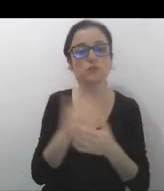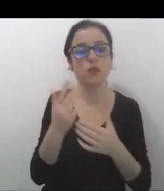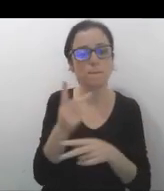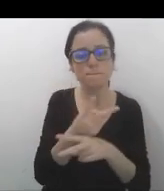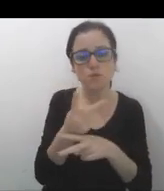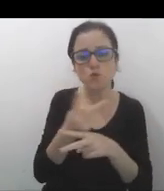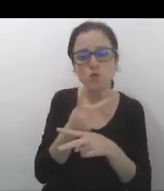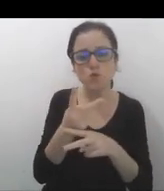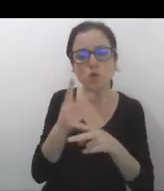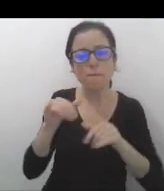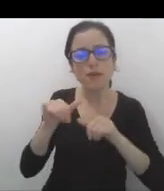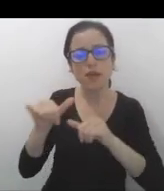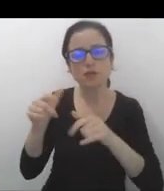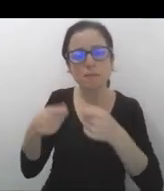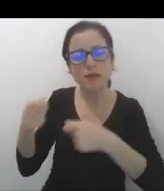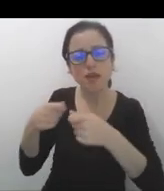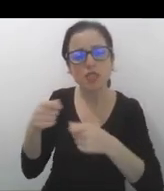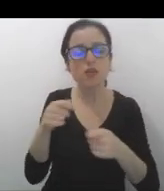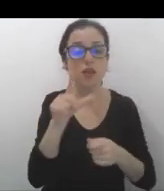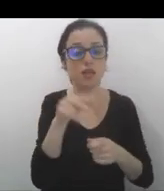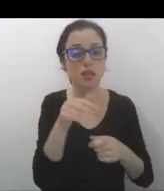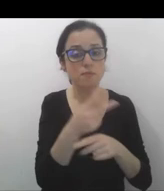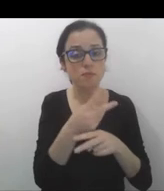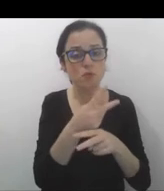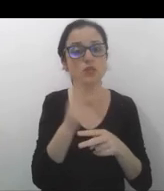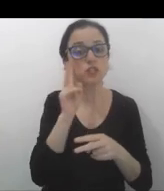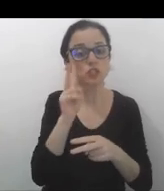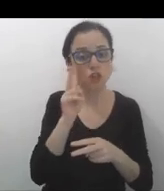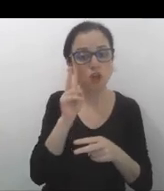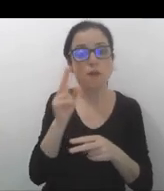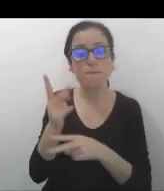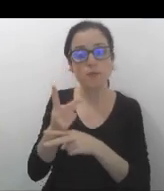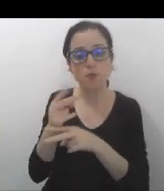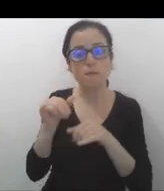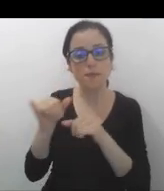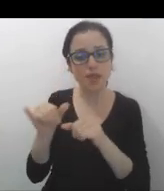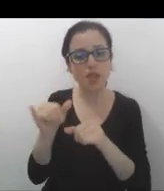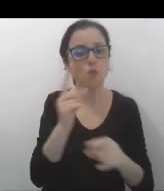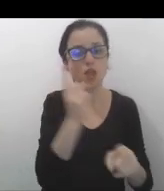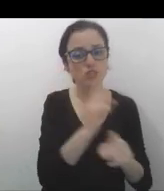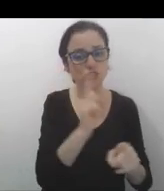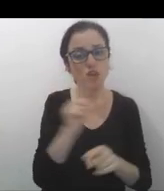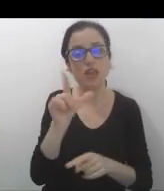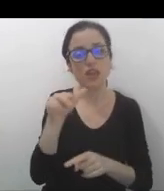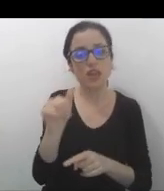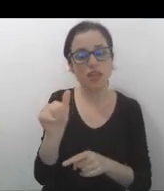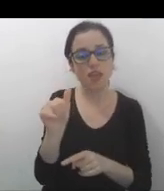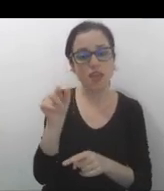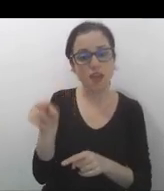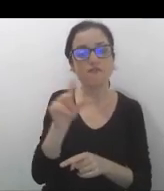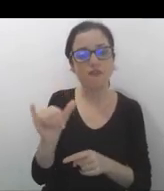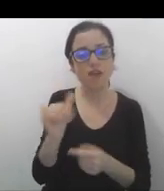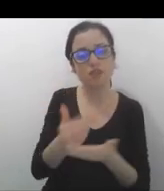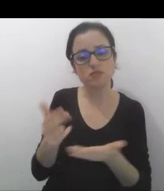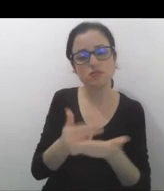equipar o museu, e eles procuram no mercado, essa é a história que se conta, procuram no mercado, não acham, e a